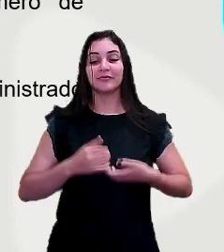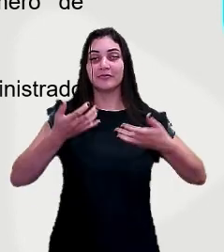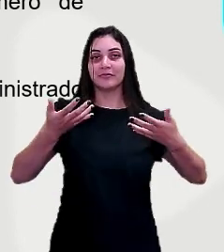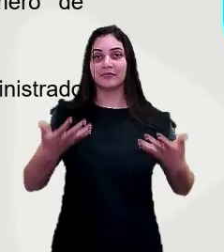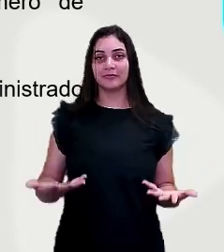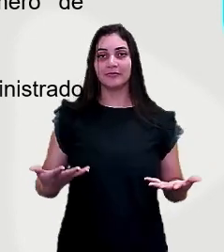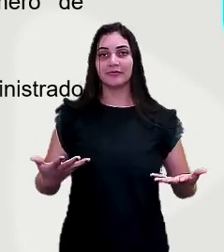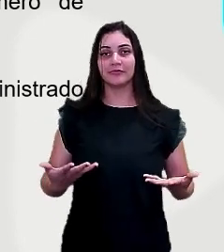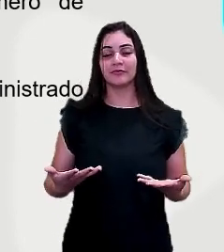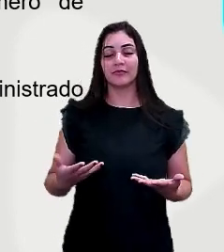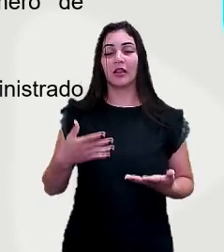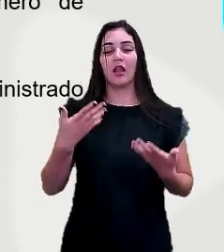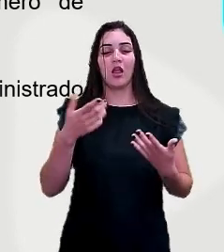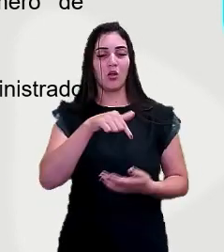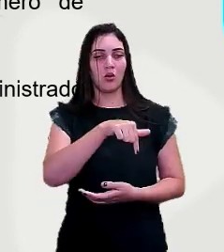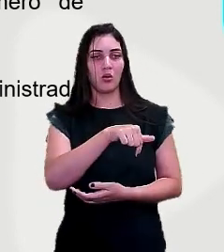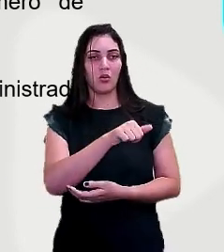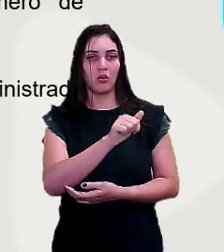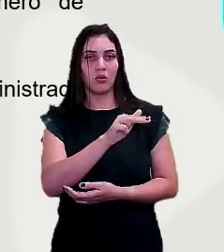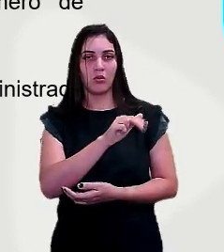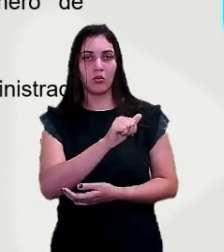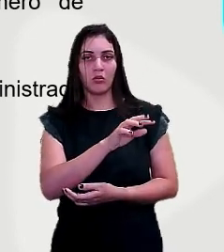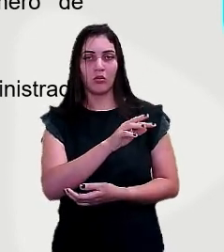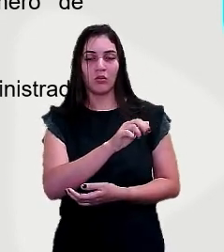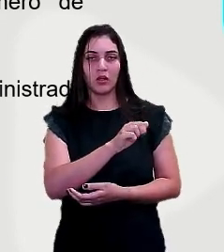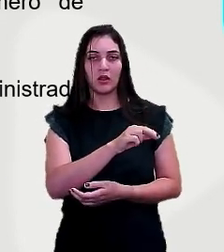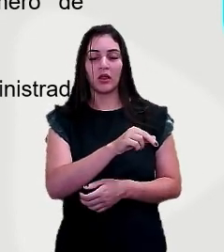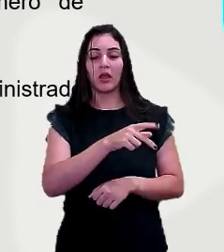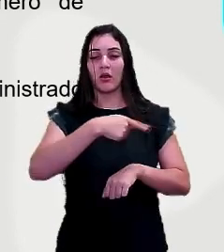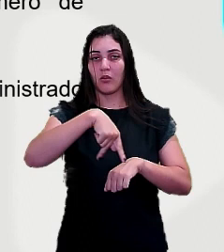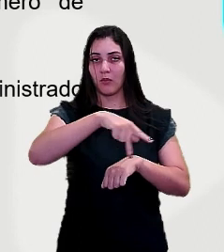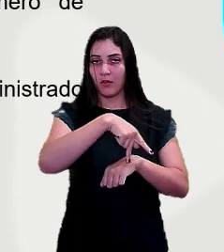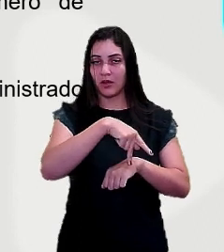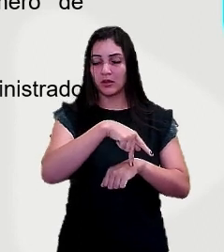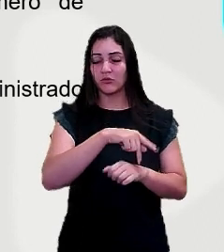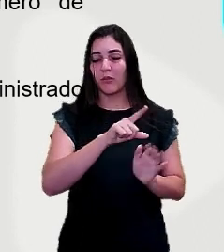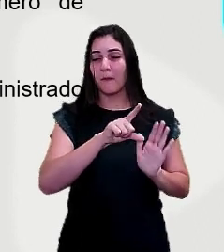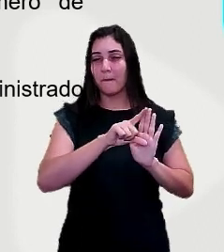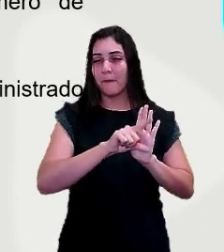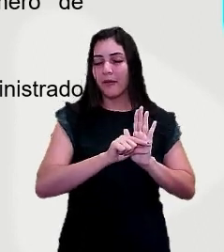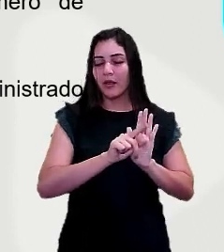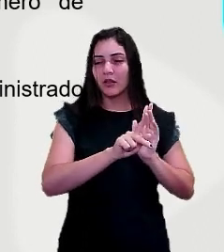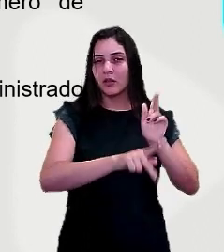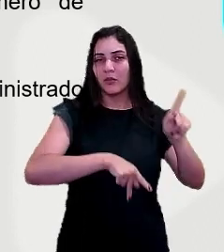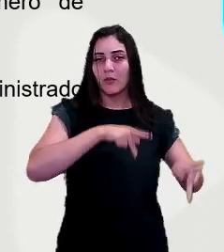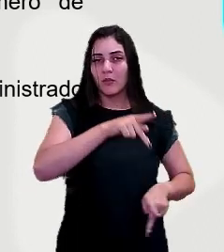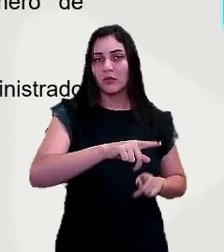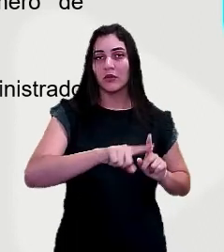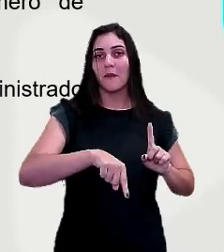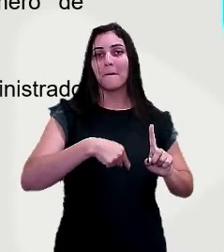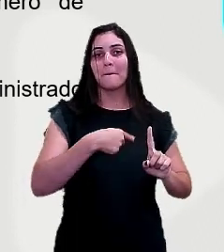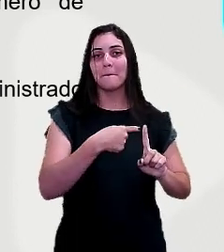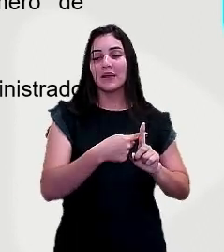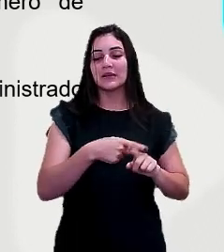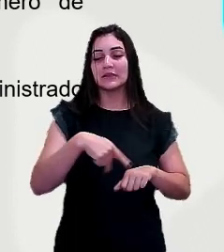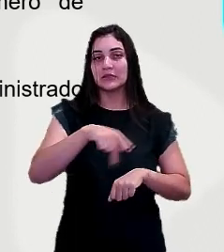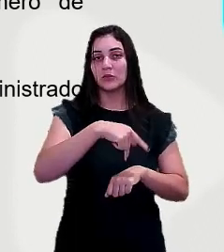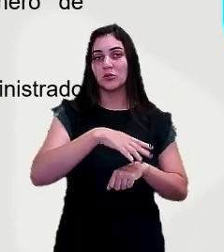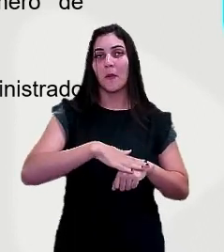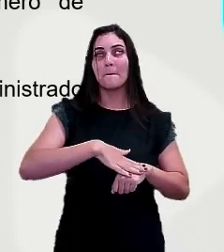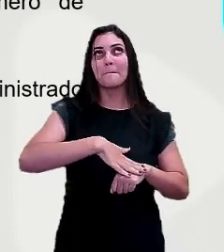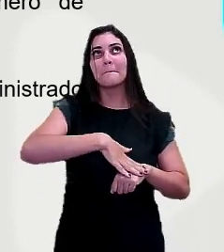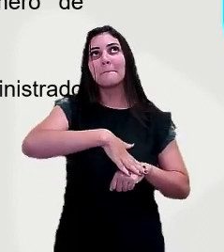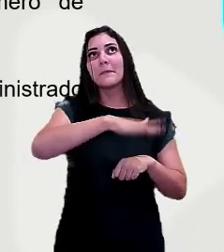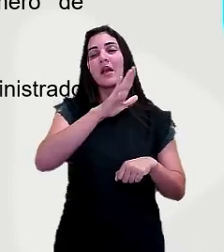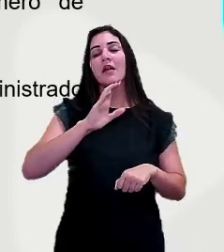Então, apesar do Catar ser um país pequeno em população e territorial, porém é o país mais rico do mundo. Então, a gente